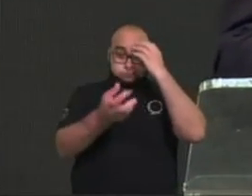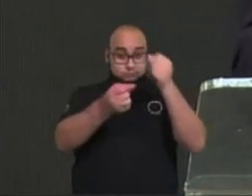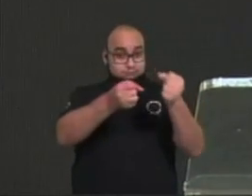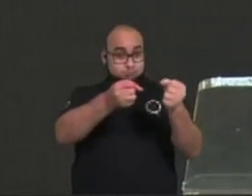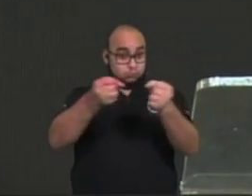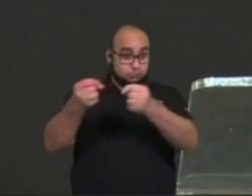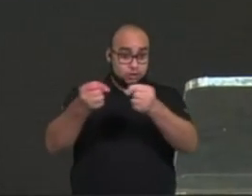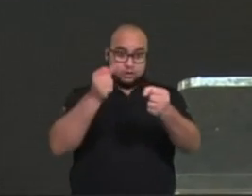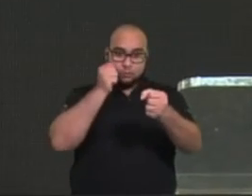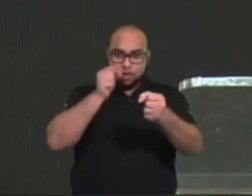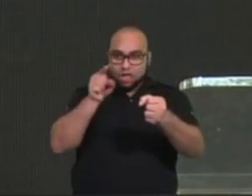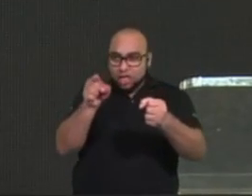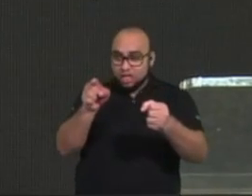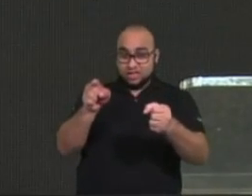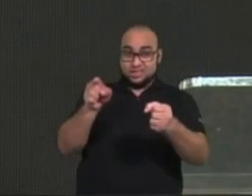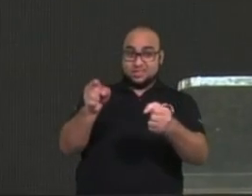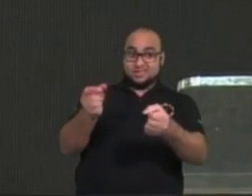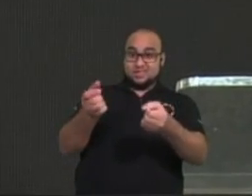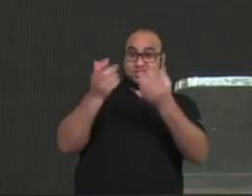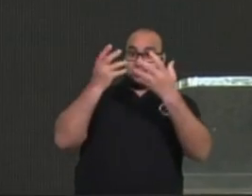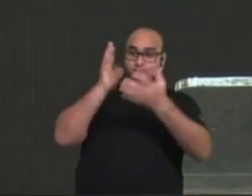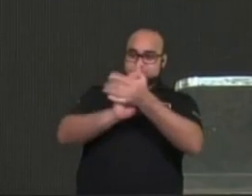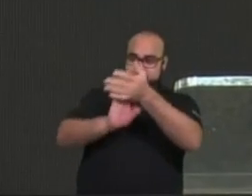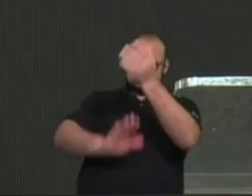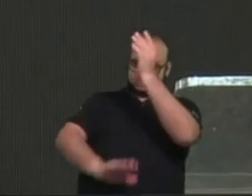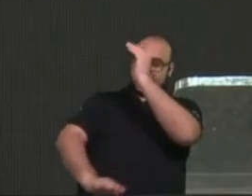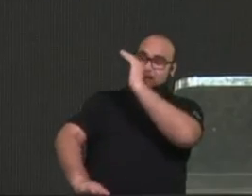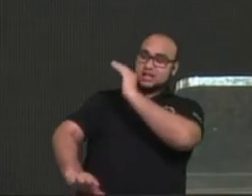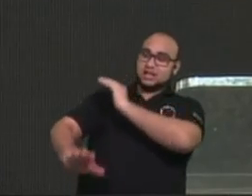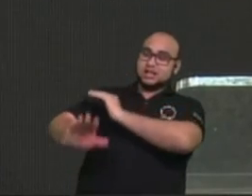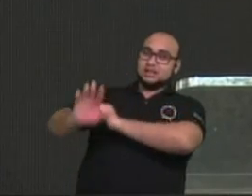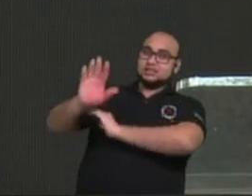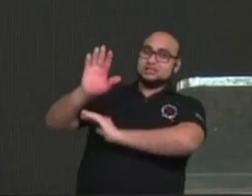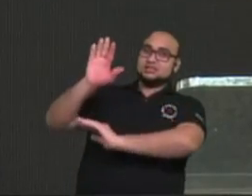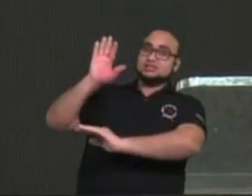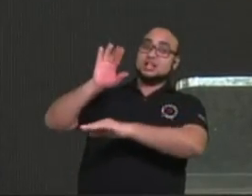essa mulher é uma mulher Santa de fogo vai ter